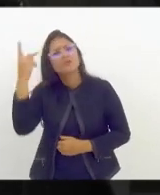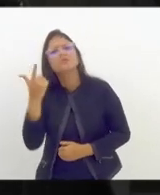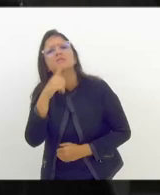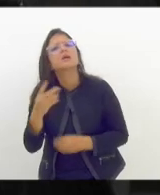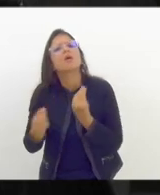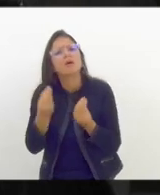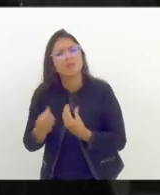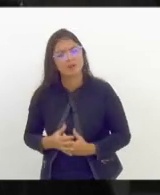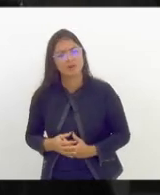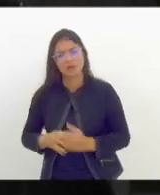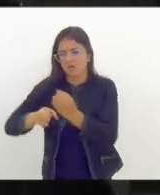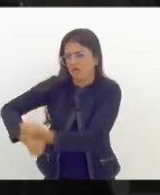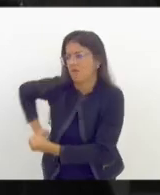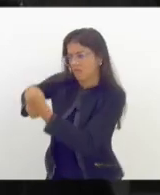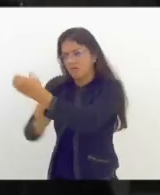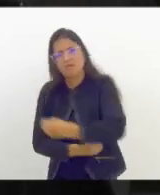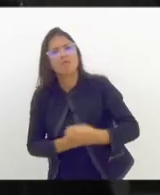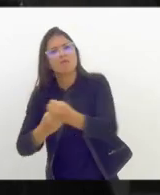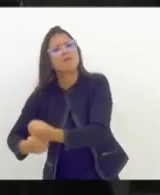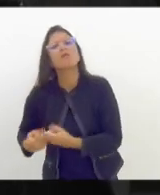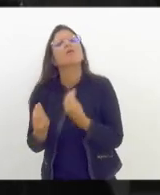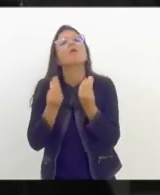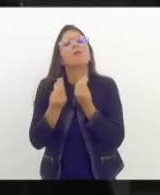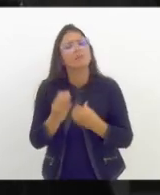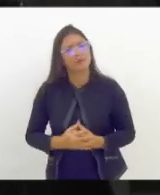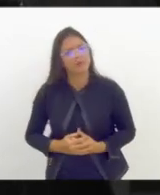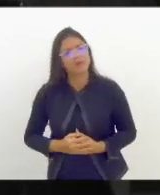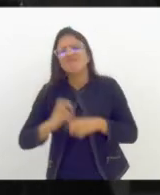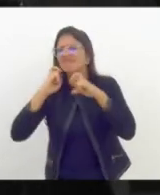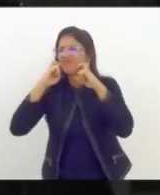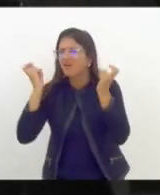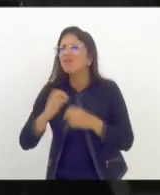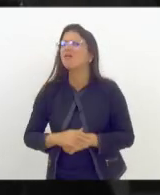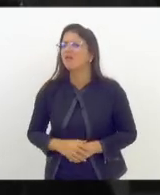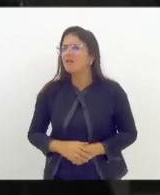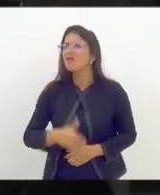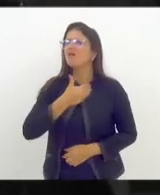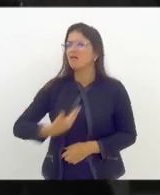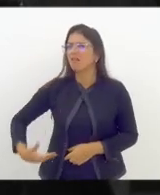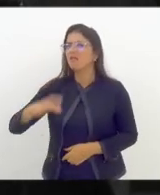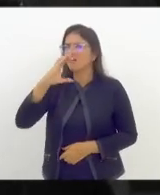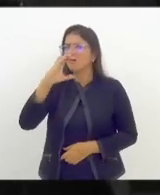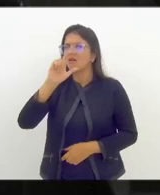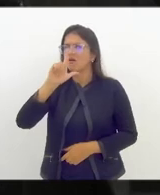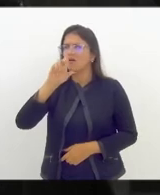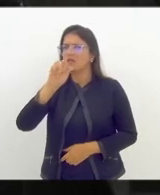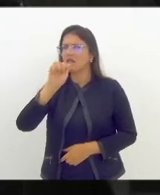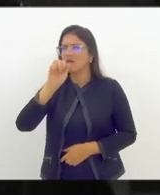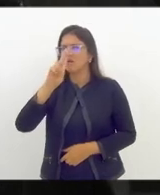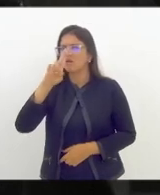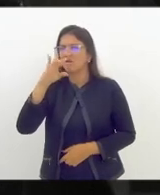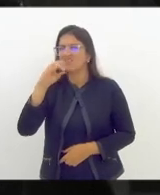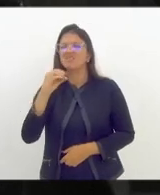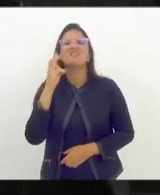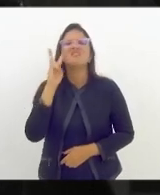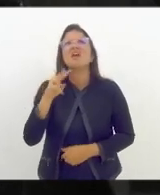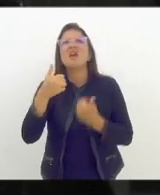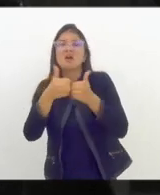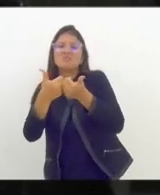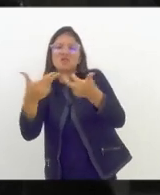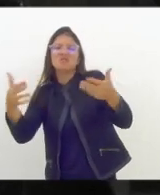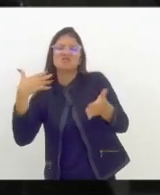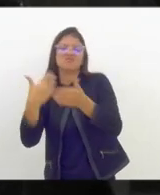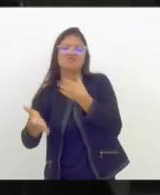como vai ser? Então é uma vergonha a forma como o governo Cláudio Castro trata os modais de transporte, o transporte público, a mobilidade urbana,